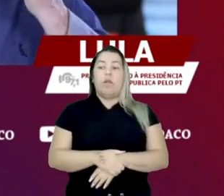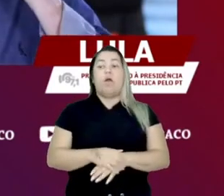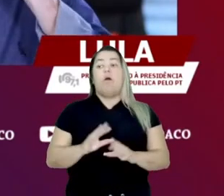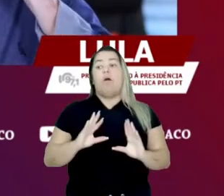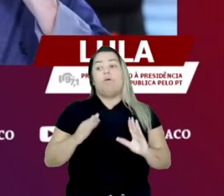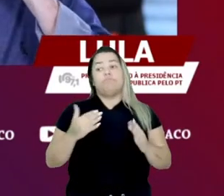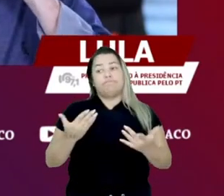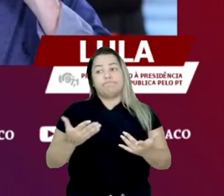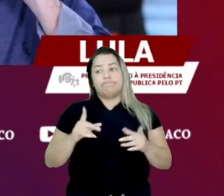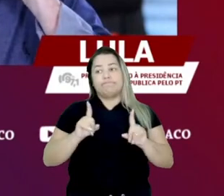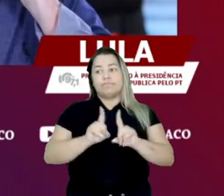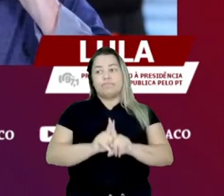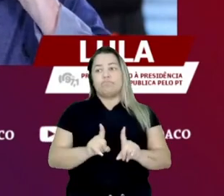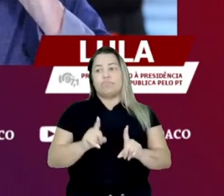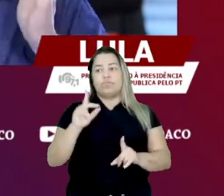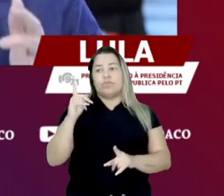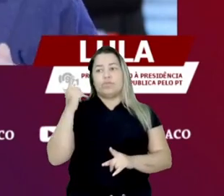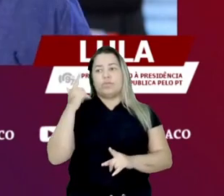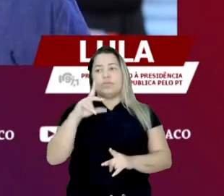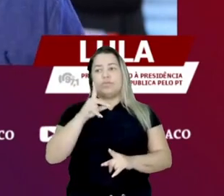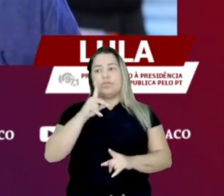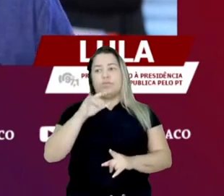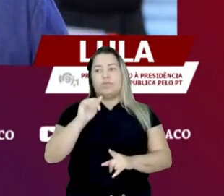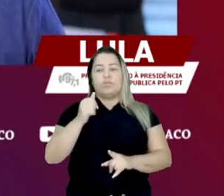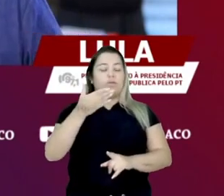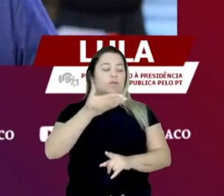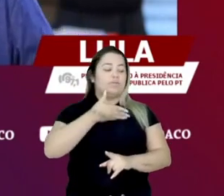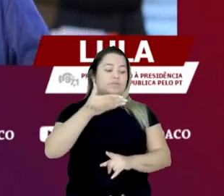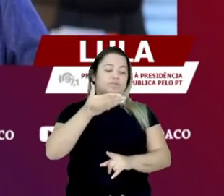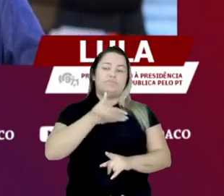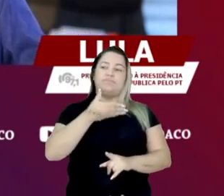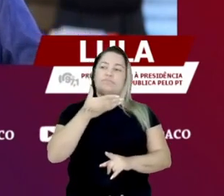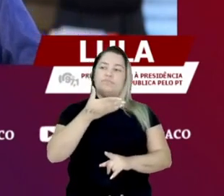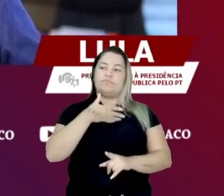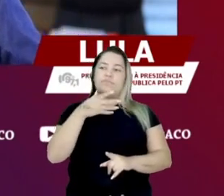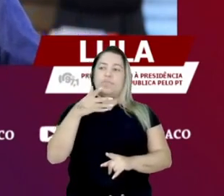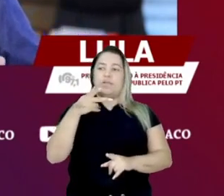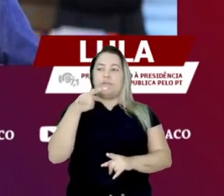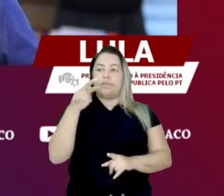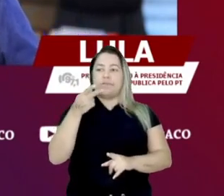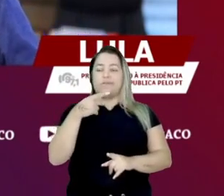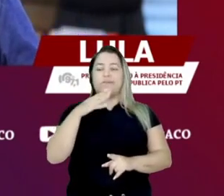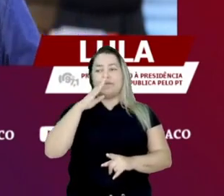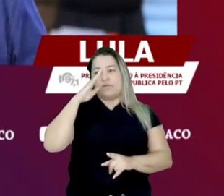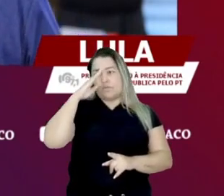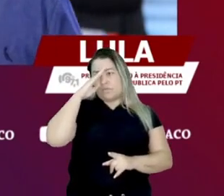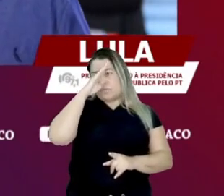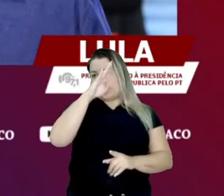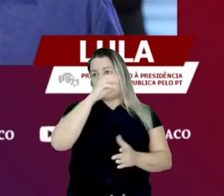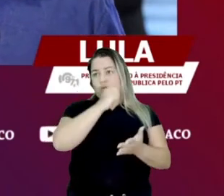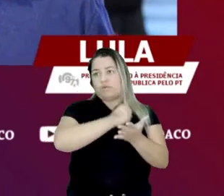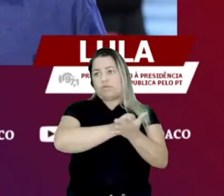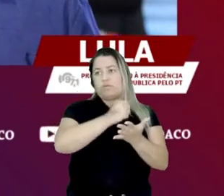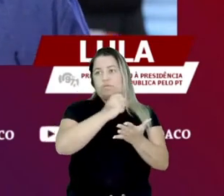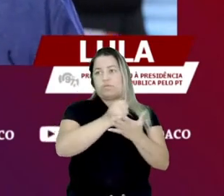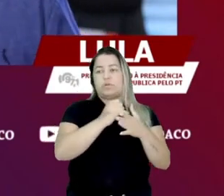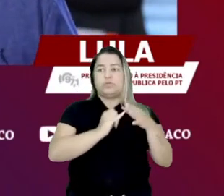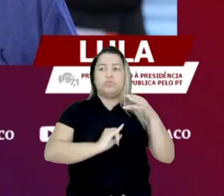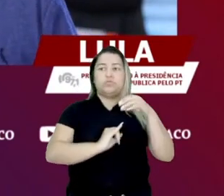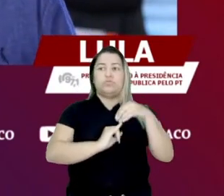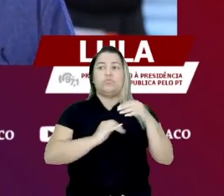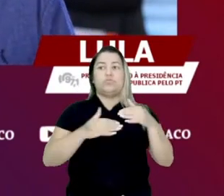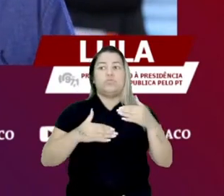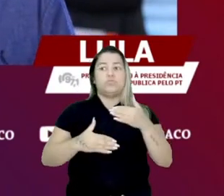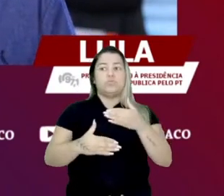frente, para ver se ele para de mentir. Quem sabe se ele pensar que vai ganhar, ele fica menos mentiroso, fica